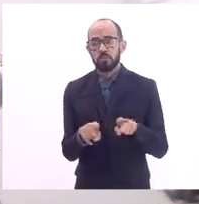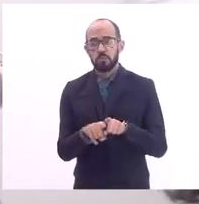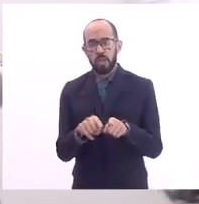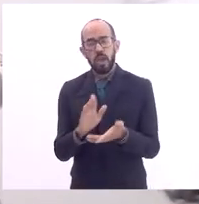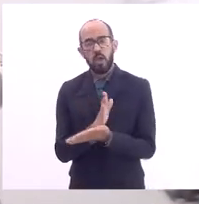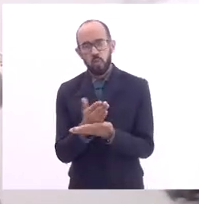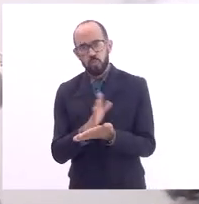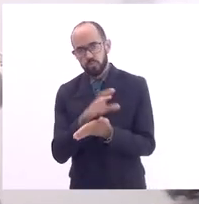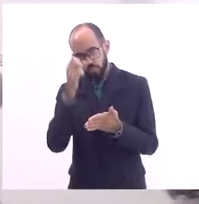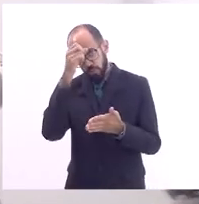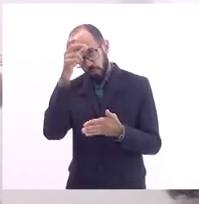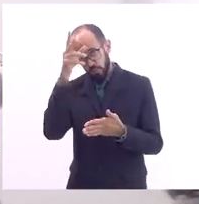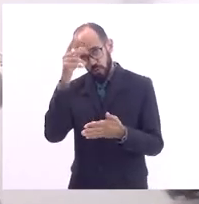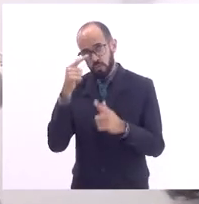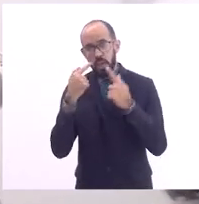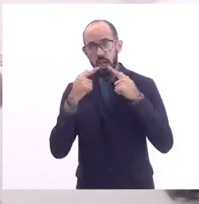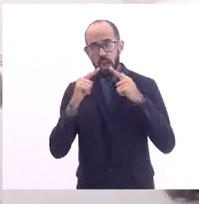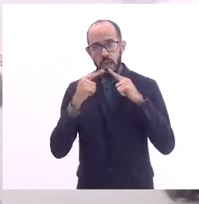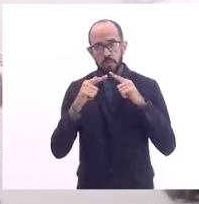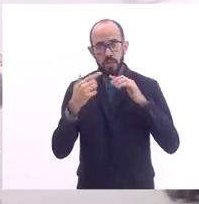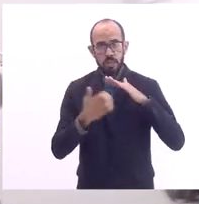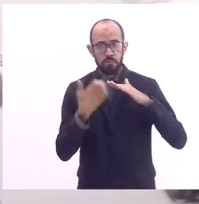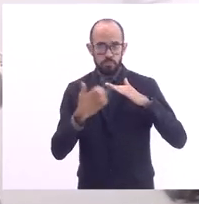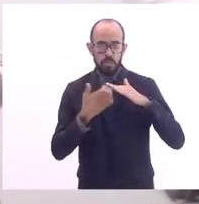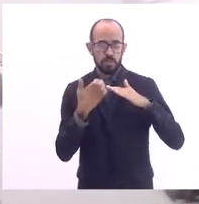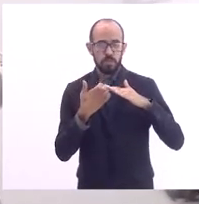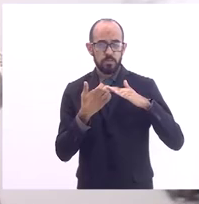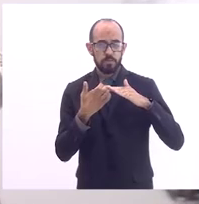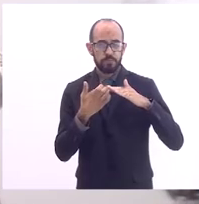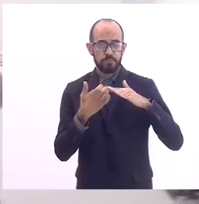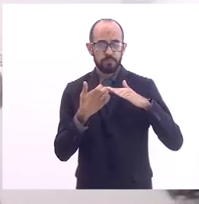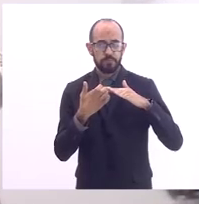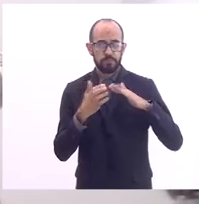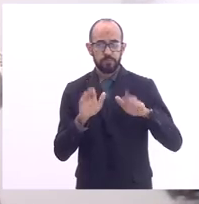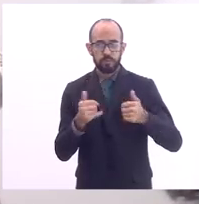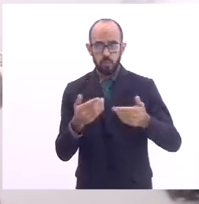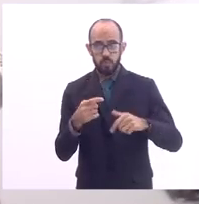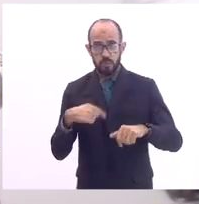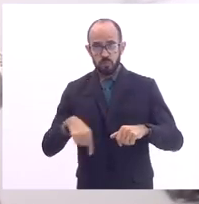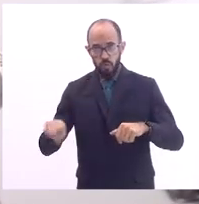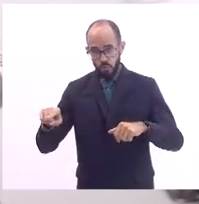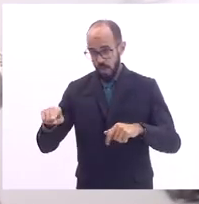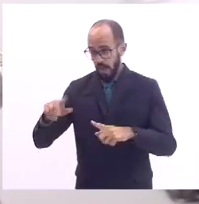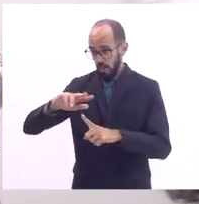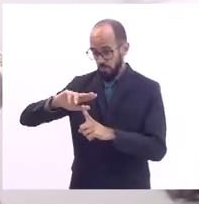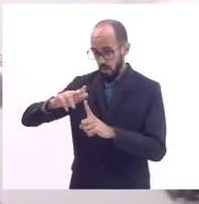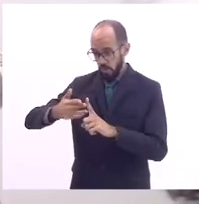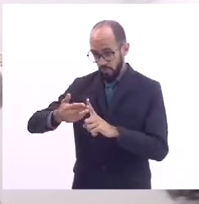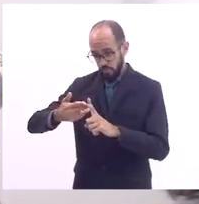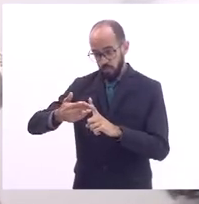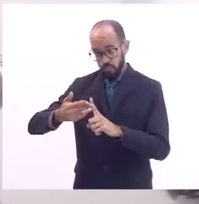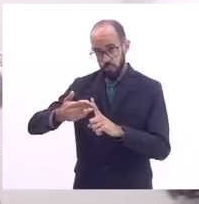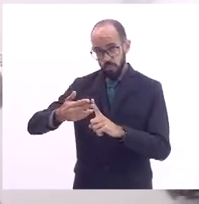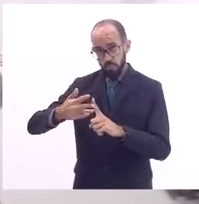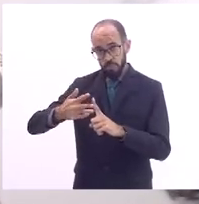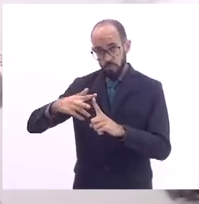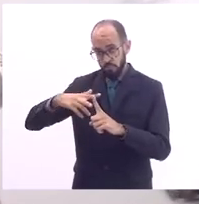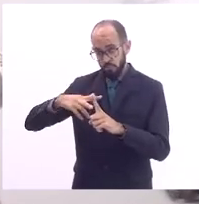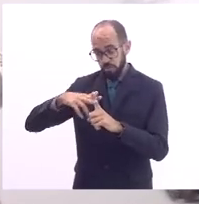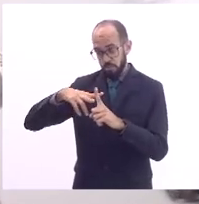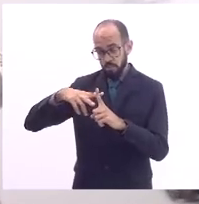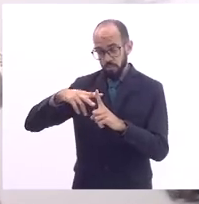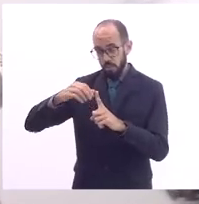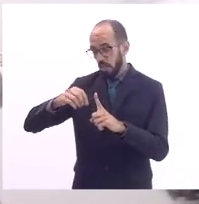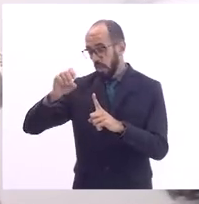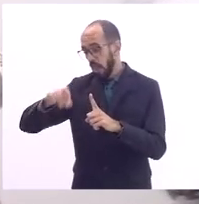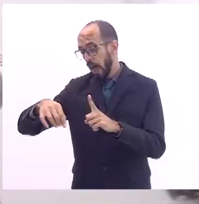muito da empresa. Deputado, eles vão lá, fazem a poda da árvore e deixam lá no meio da